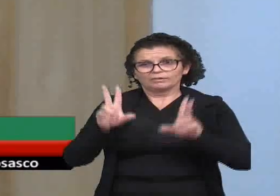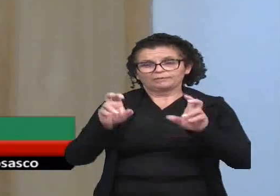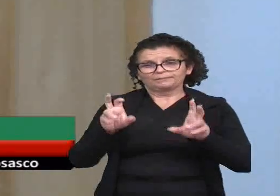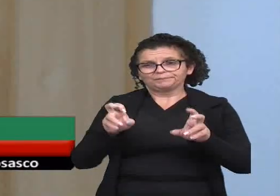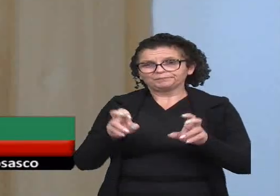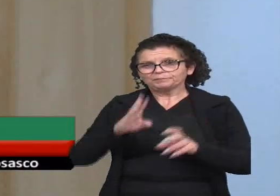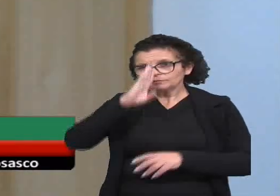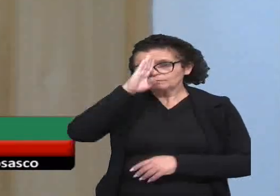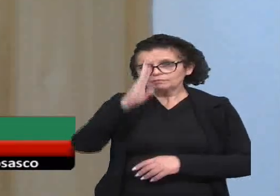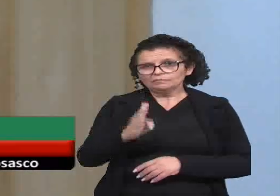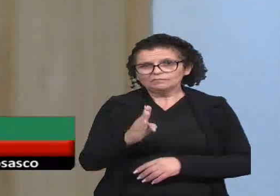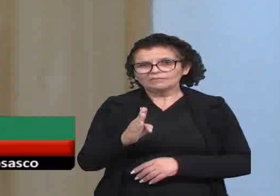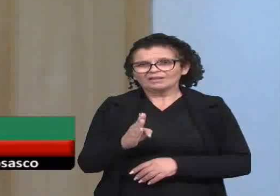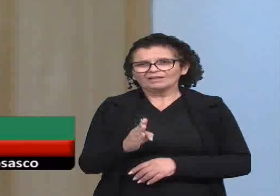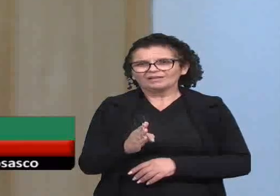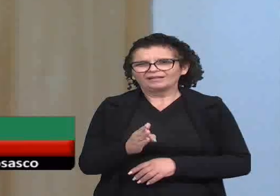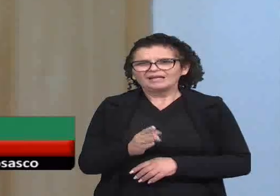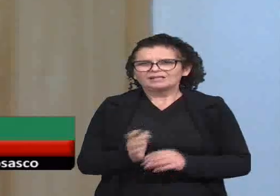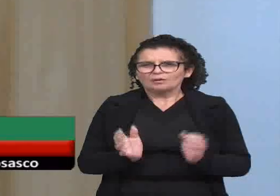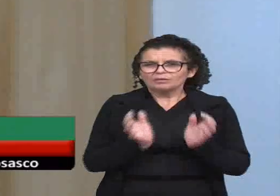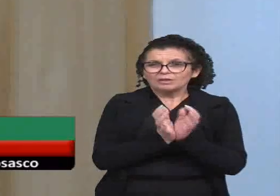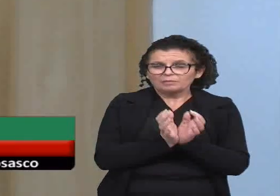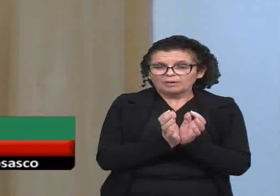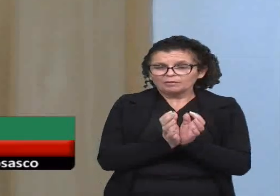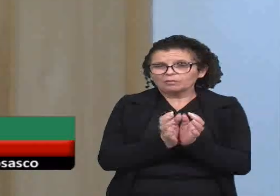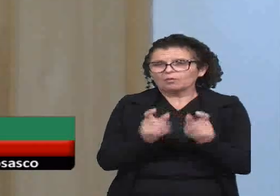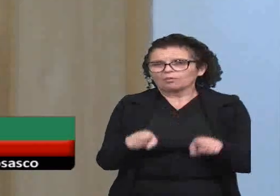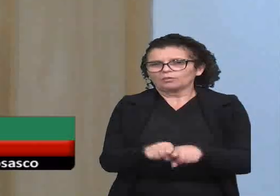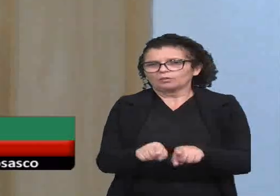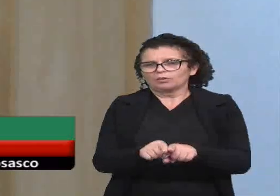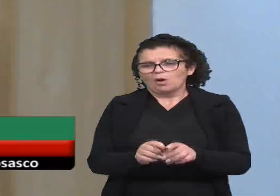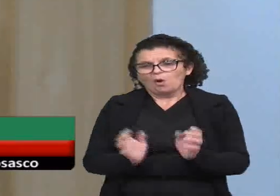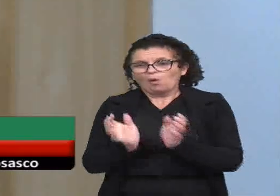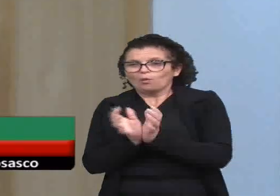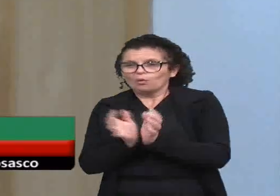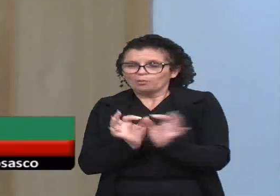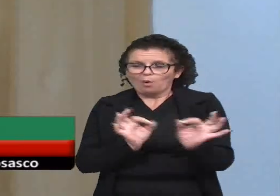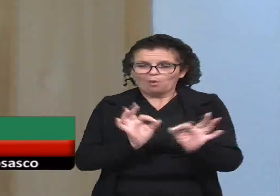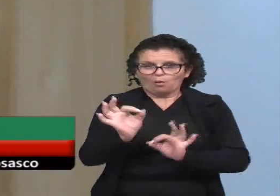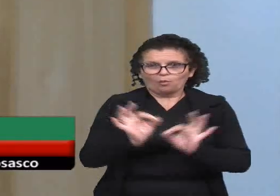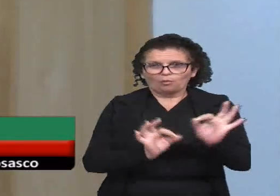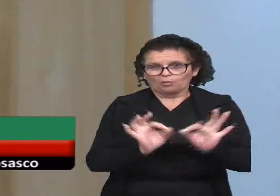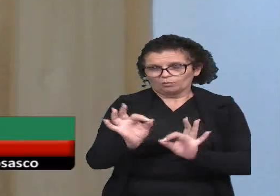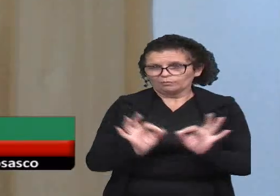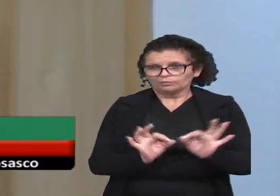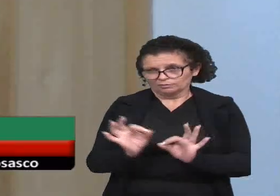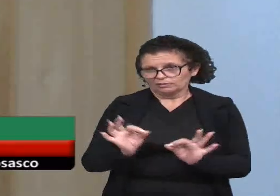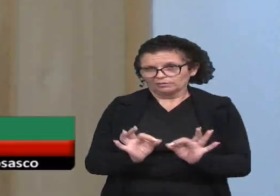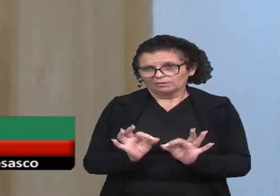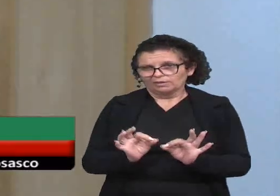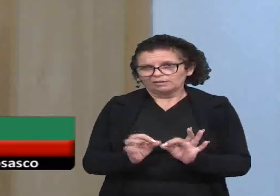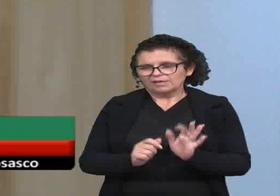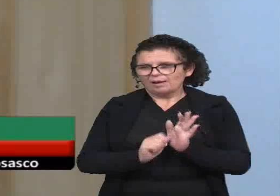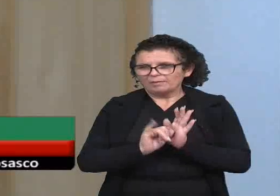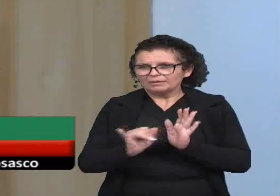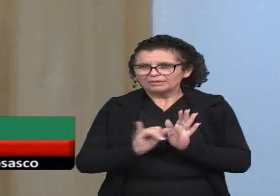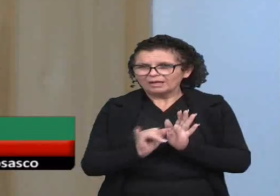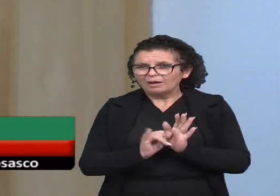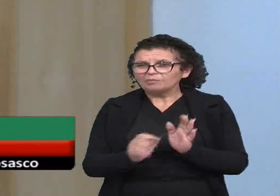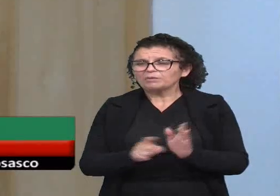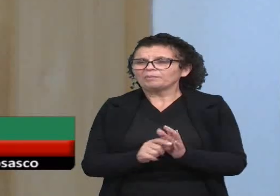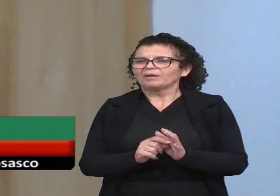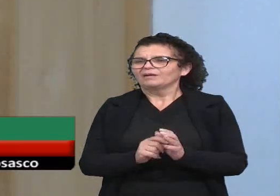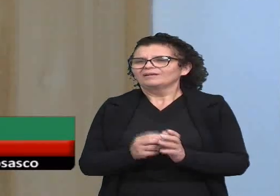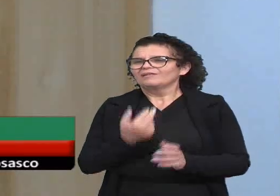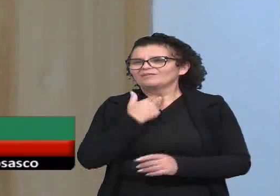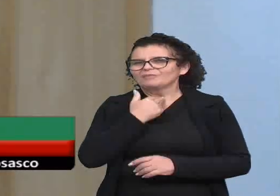E principalmente porque, assim, ó, se você faz parte do conselho ou da equipe que organiza esses editais e tudo mais, você